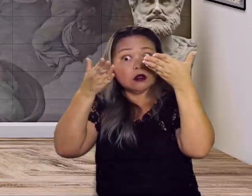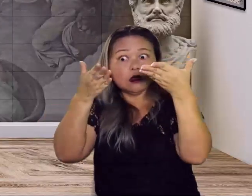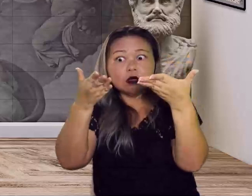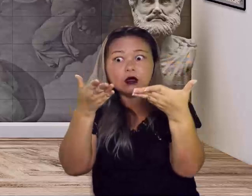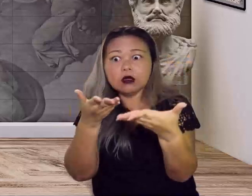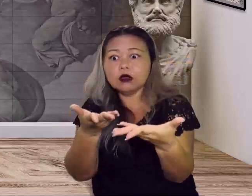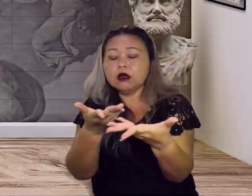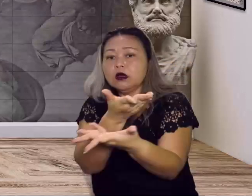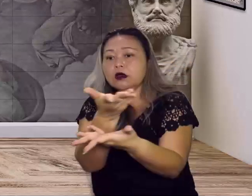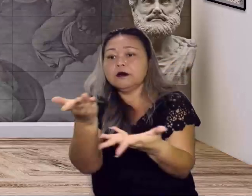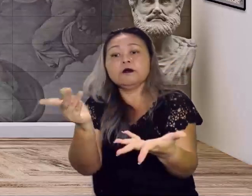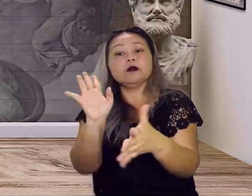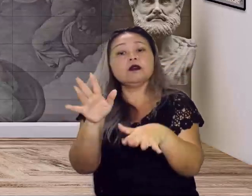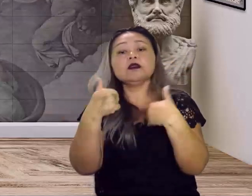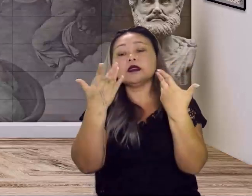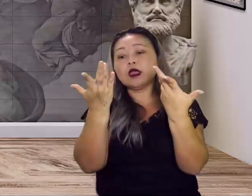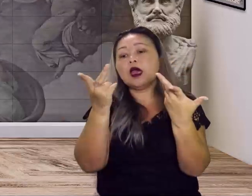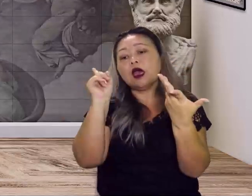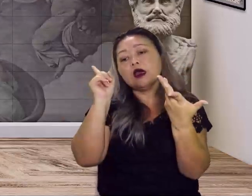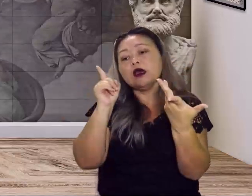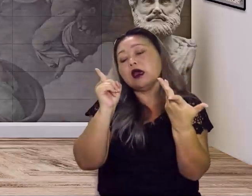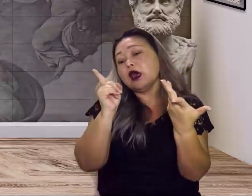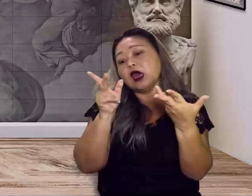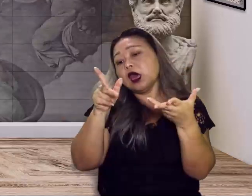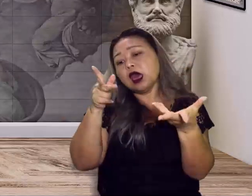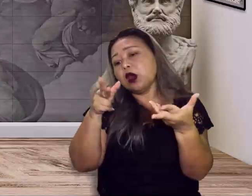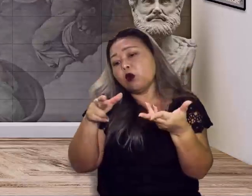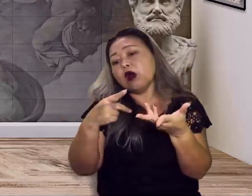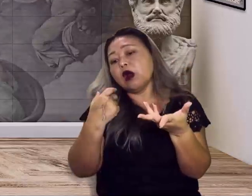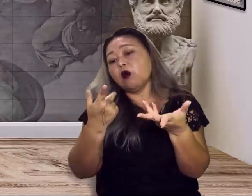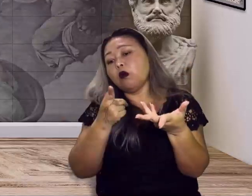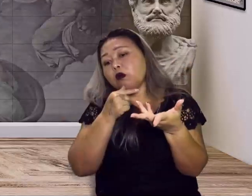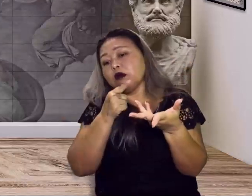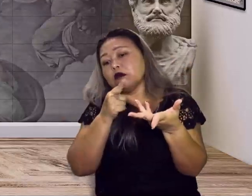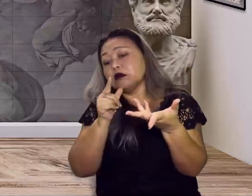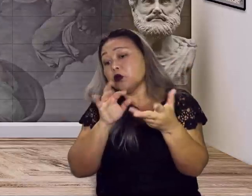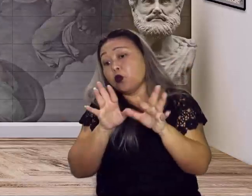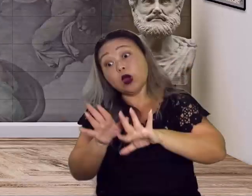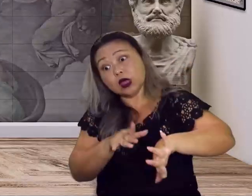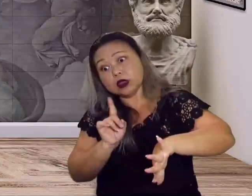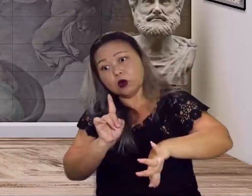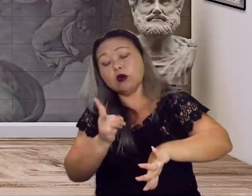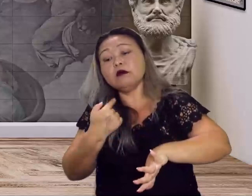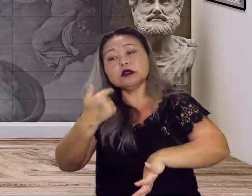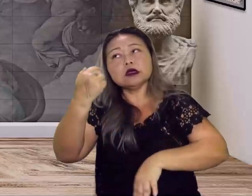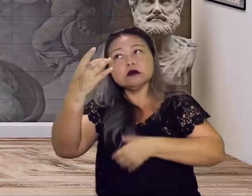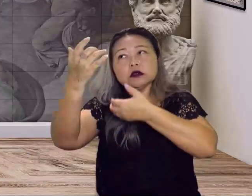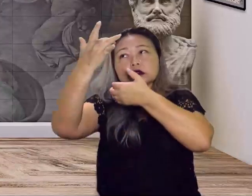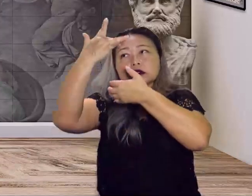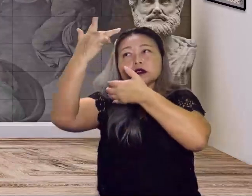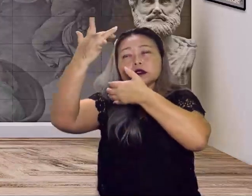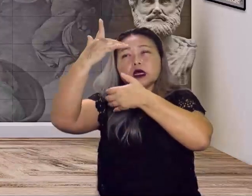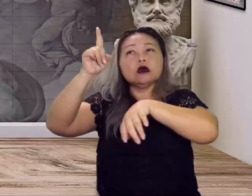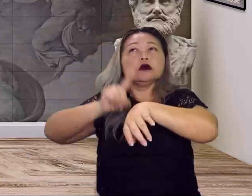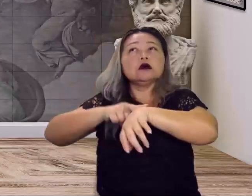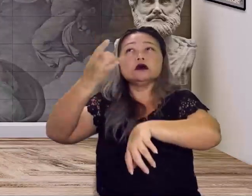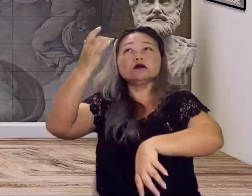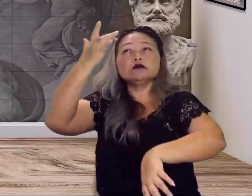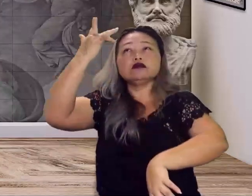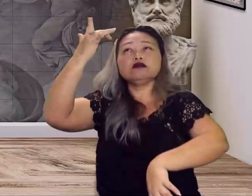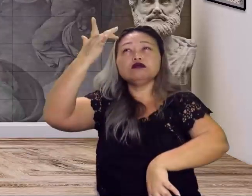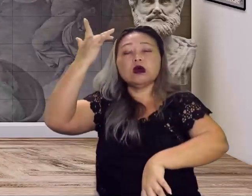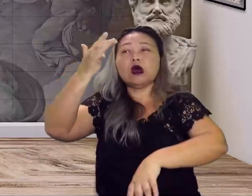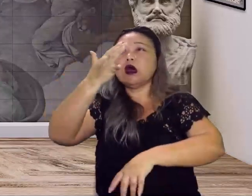daquilo. Não no sentido de alimentação de água do corpo, mas da mente, tá? Todo dia eu estou naquele horário para assistir um